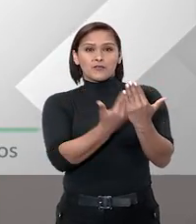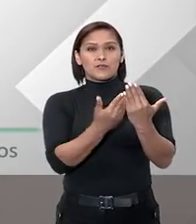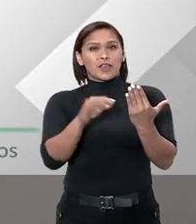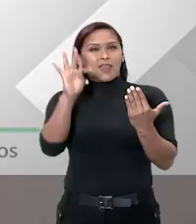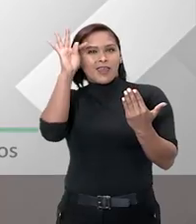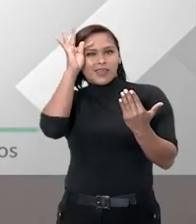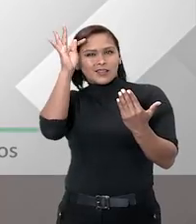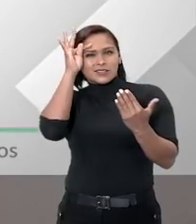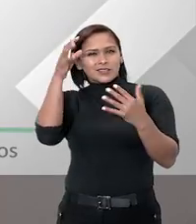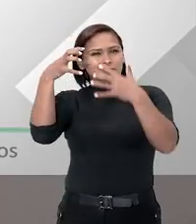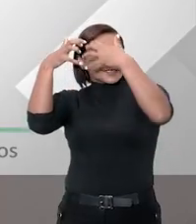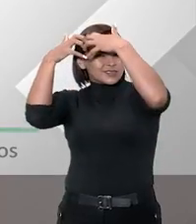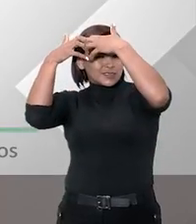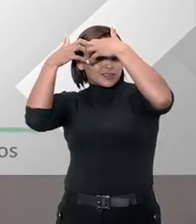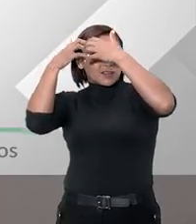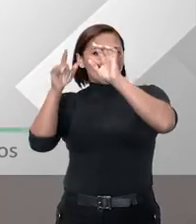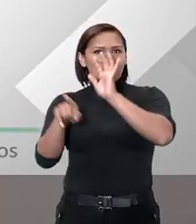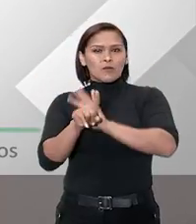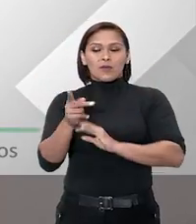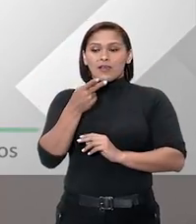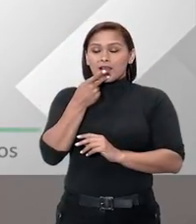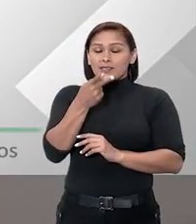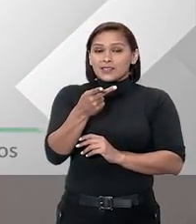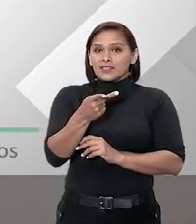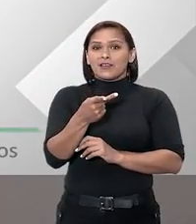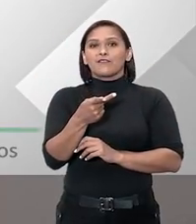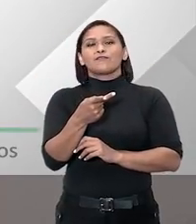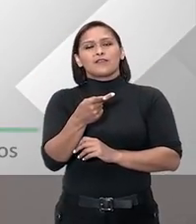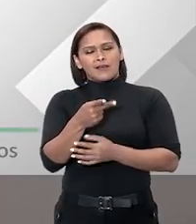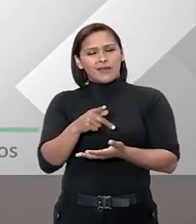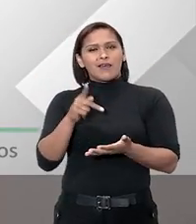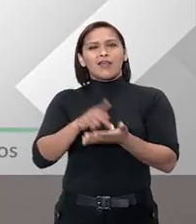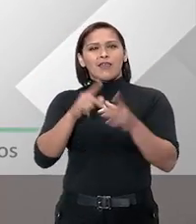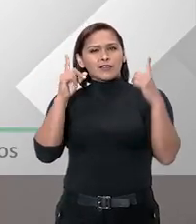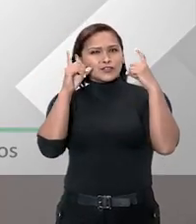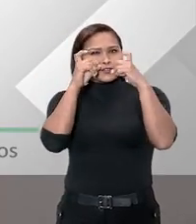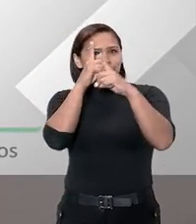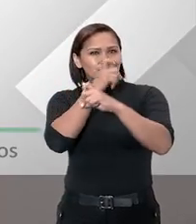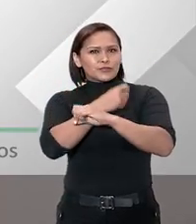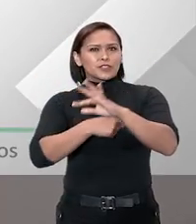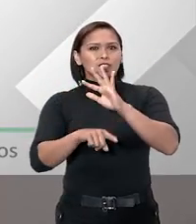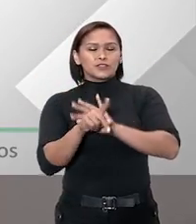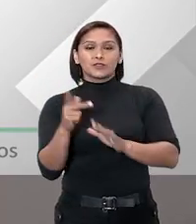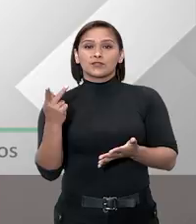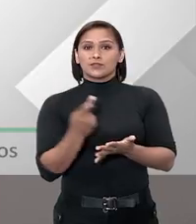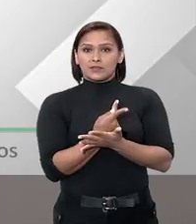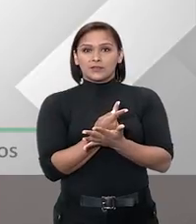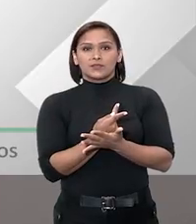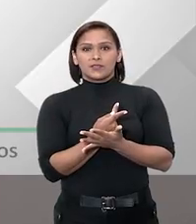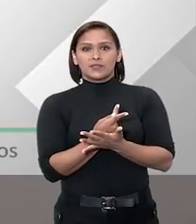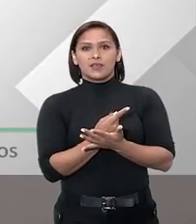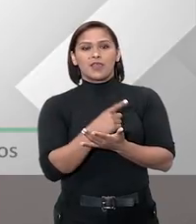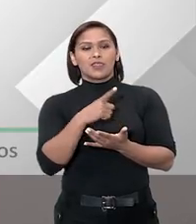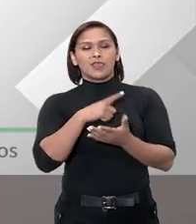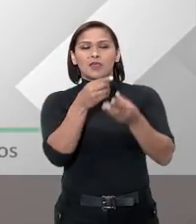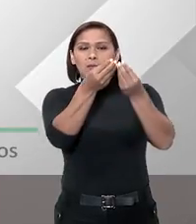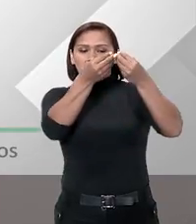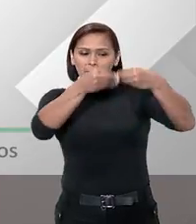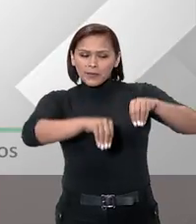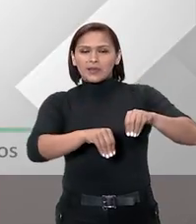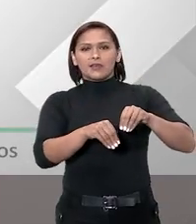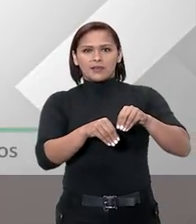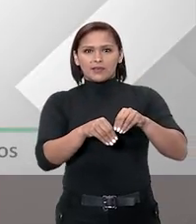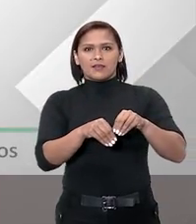trauma, essa fala, com certeza, como falou bem o doutor, há um dano, né?